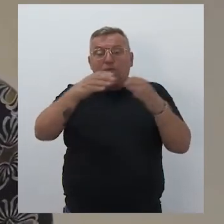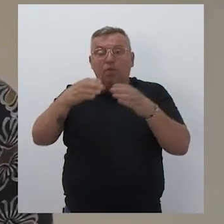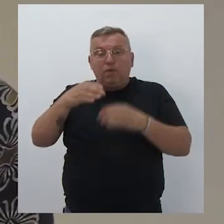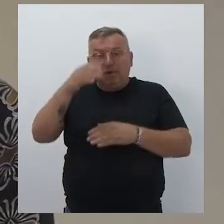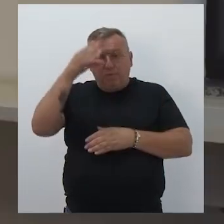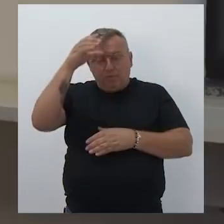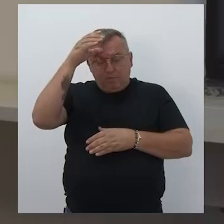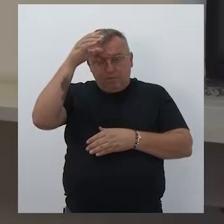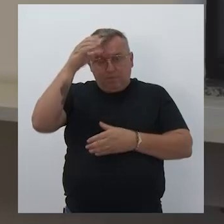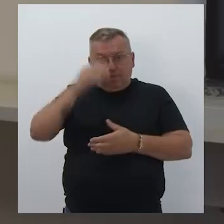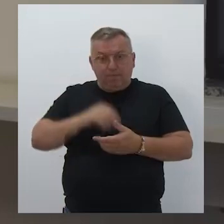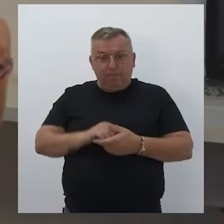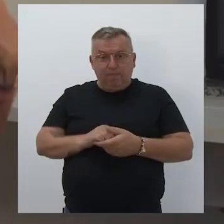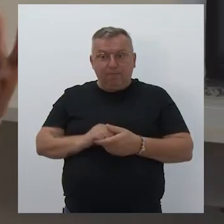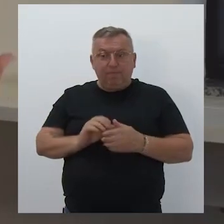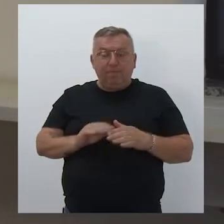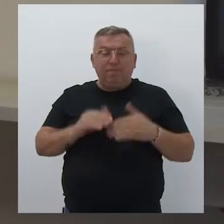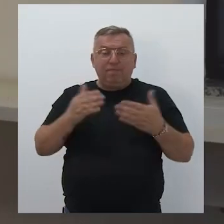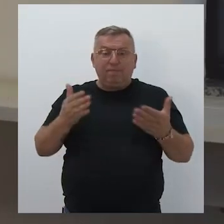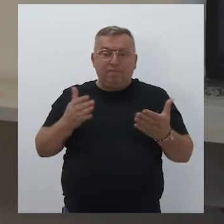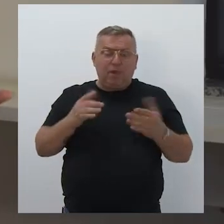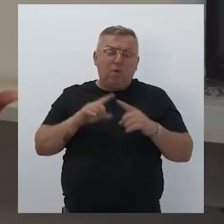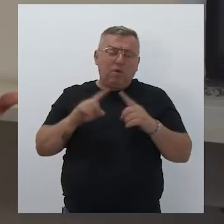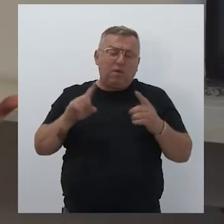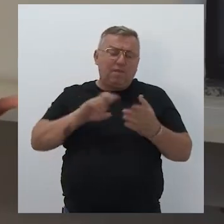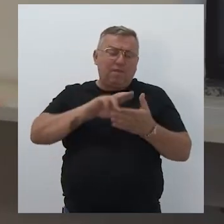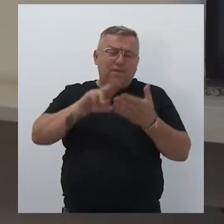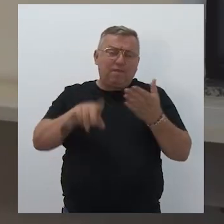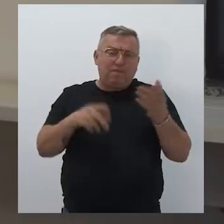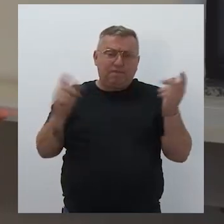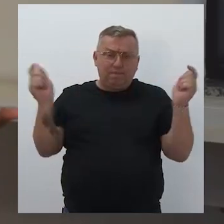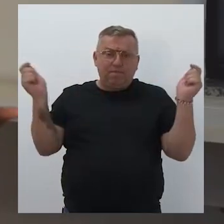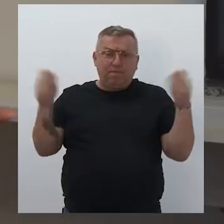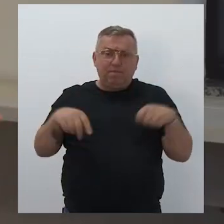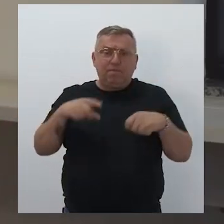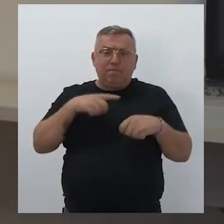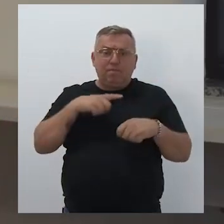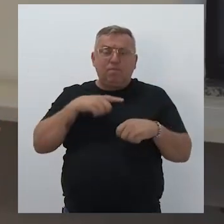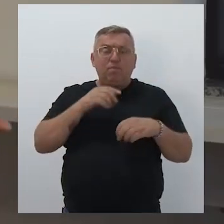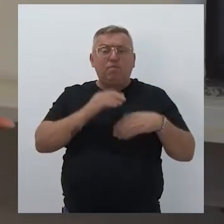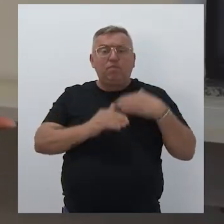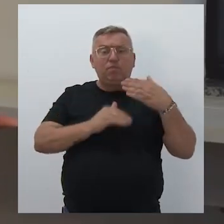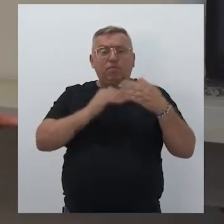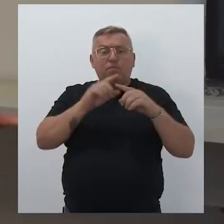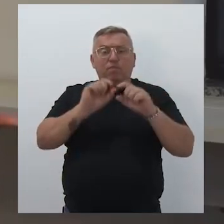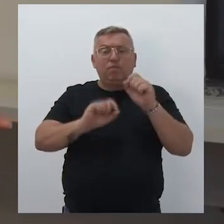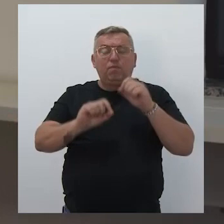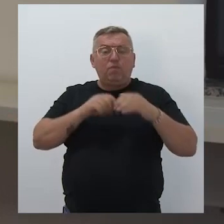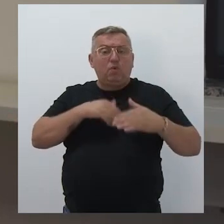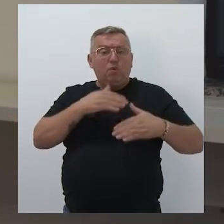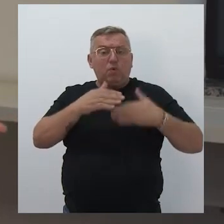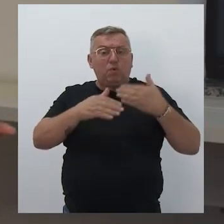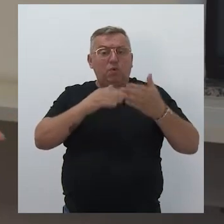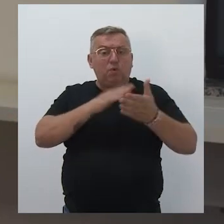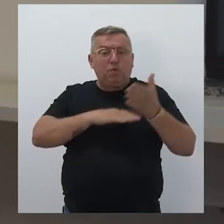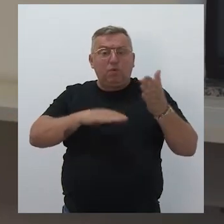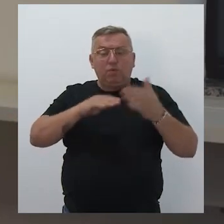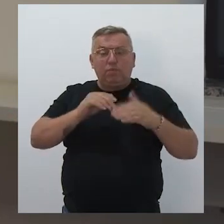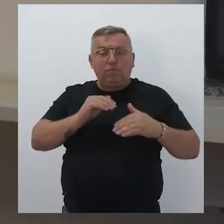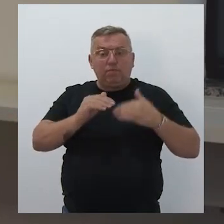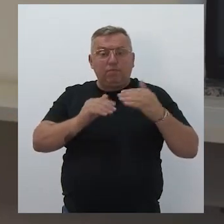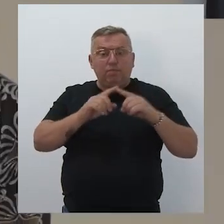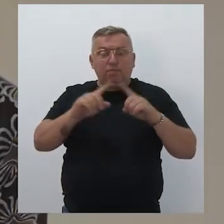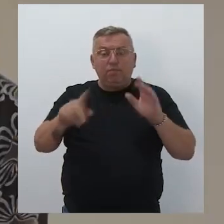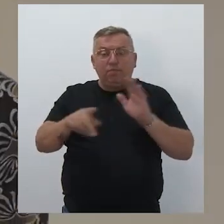do conhecimento. Enfim, são capacidades que precisam estar sendo desenvolvidas ao longo de todo o desenvolvimento